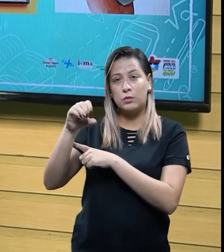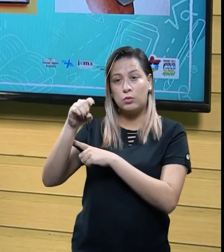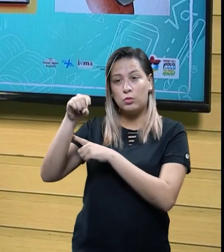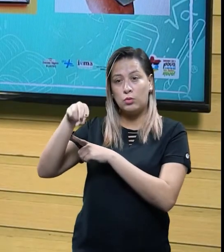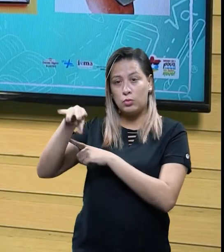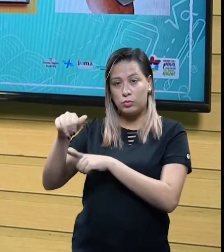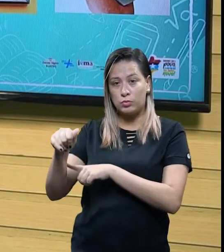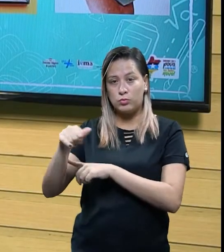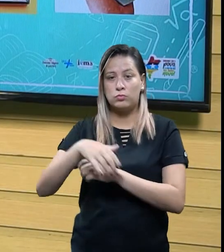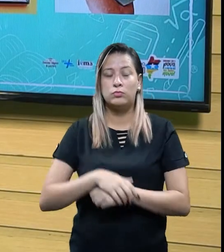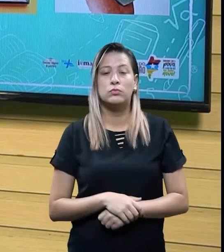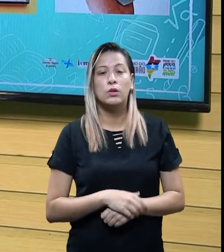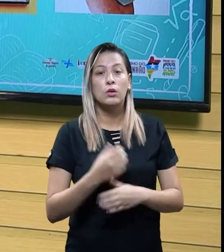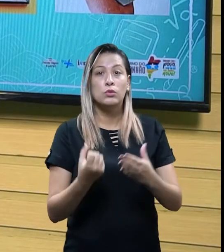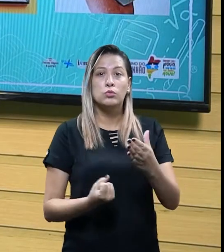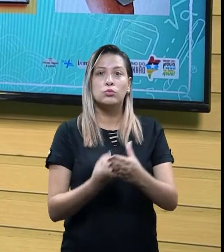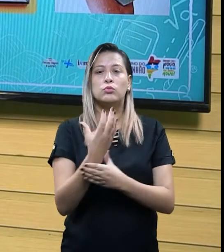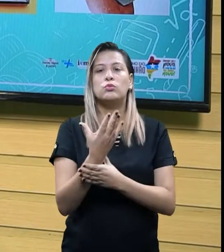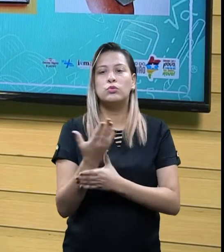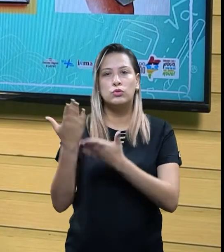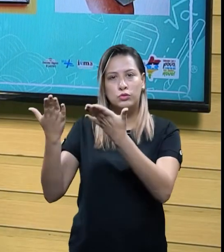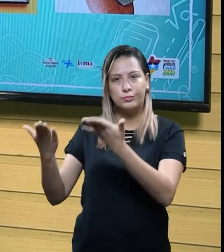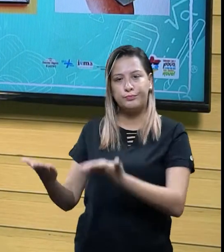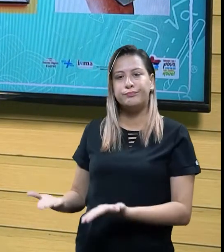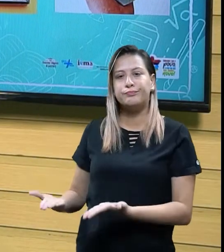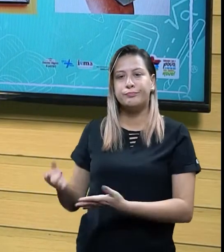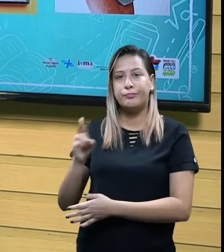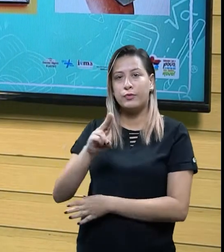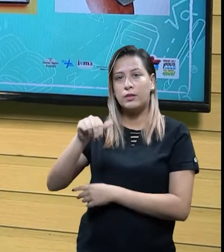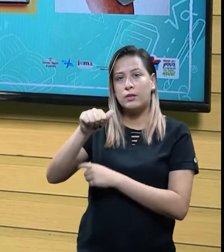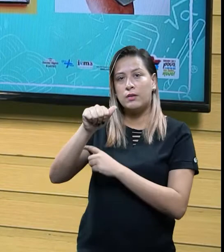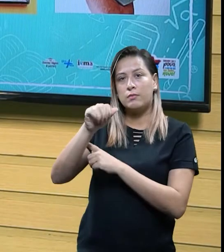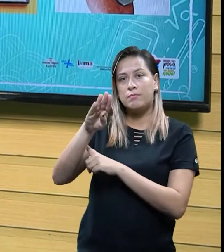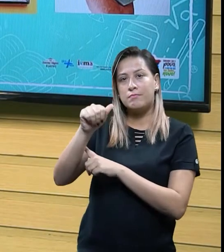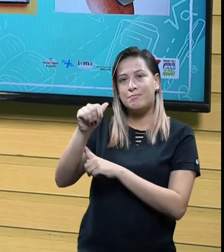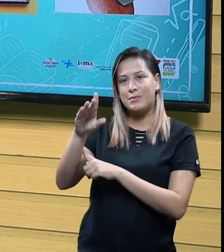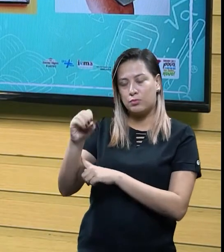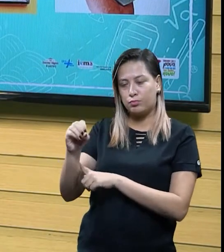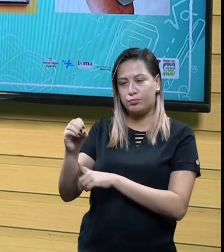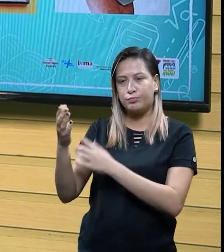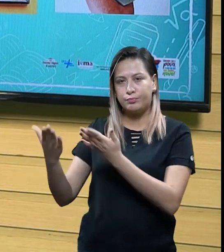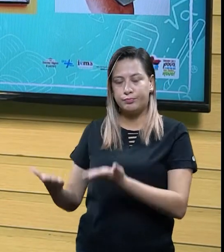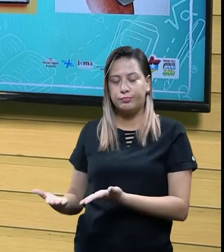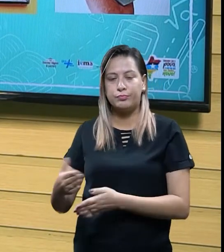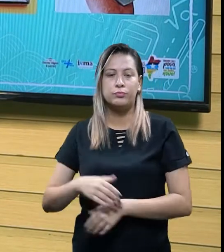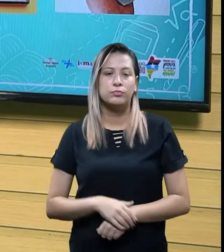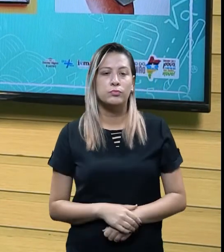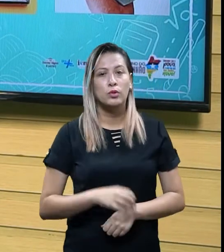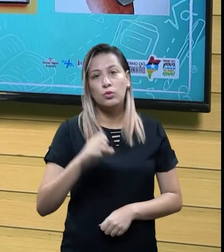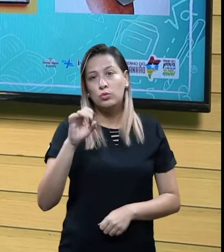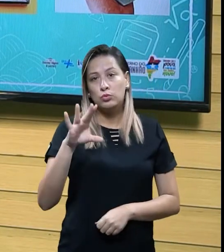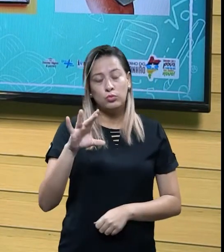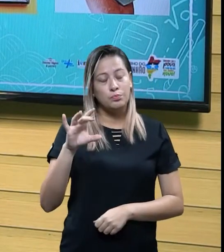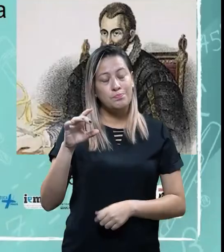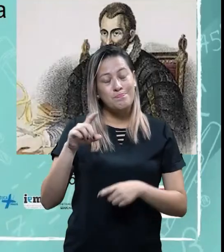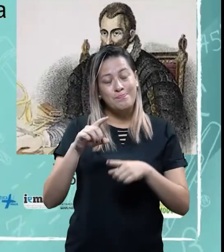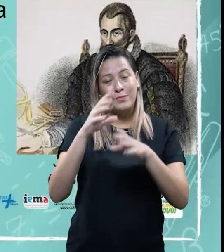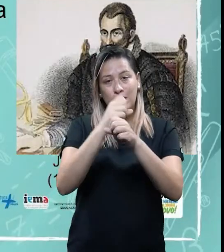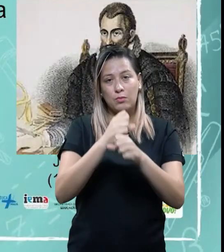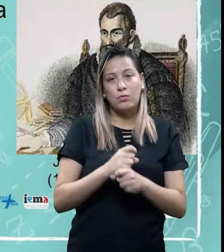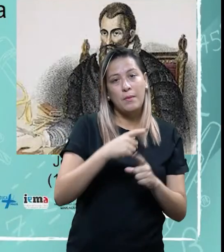fazer cálculos maiores, mas era muito limitado. Ele não fazia outro tipo de cálculo, além de adições ou